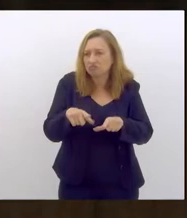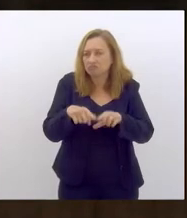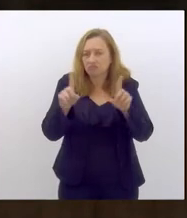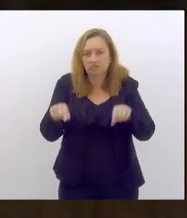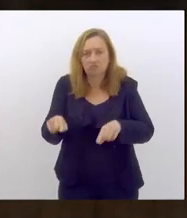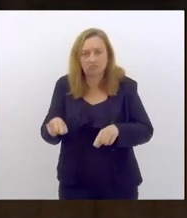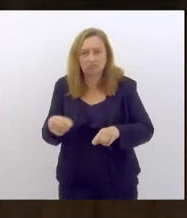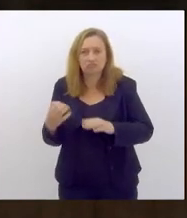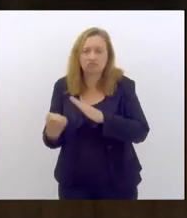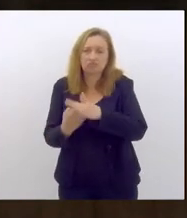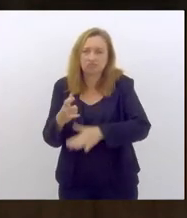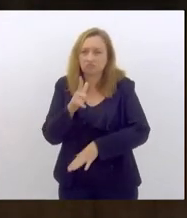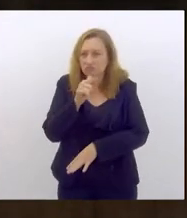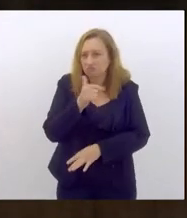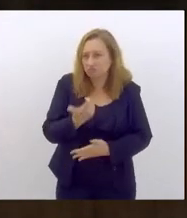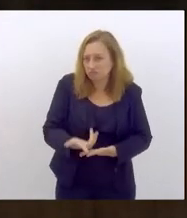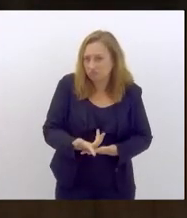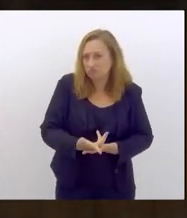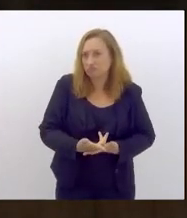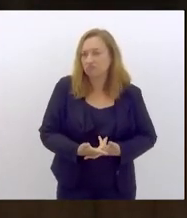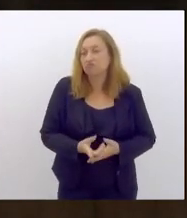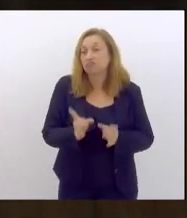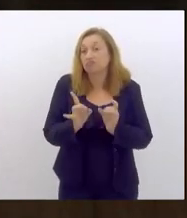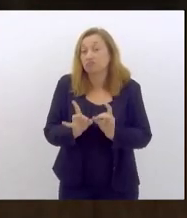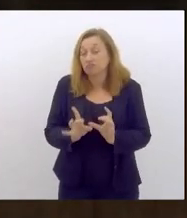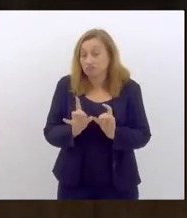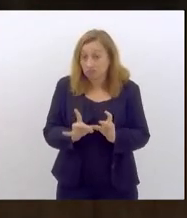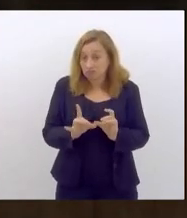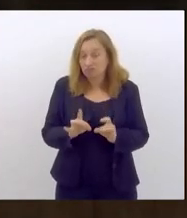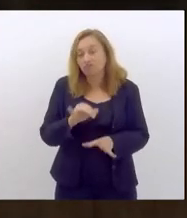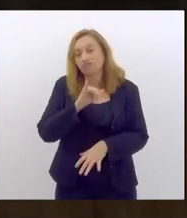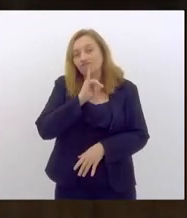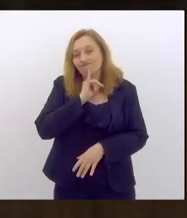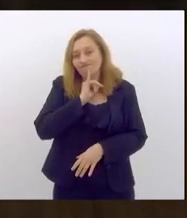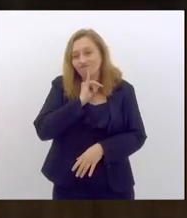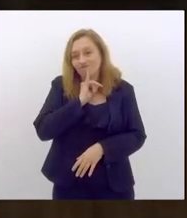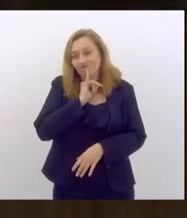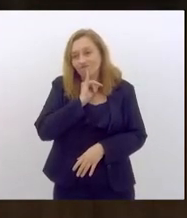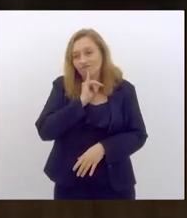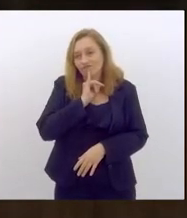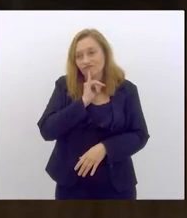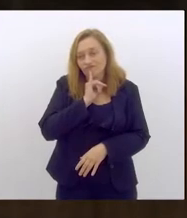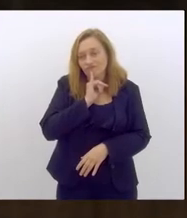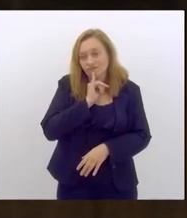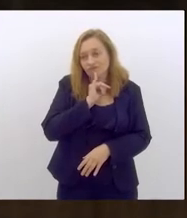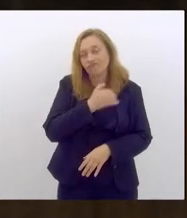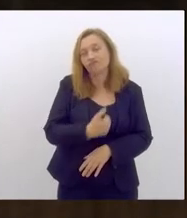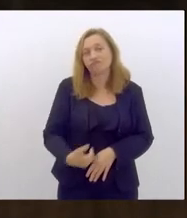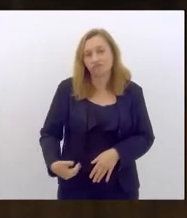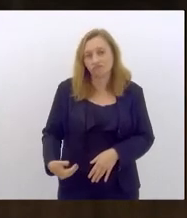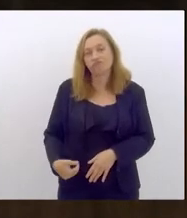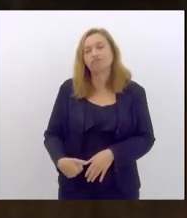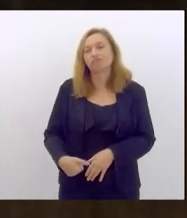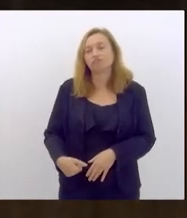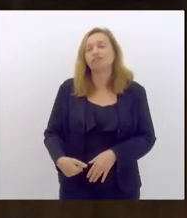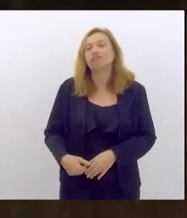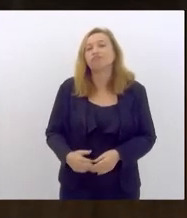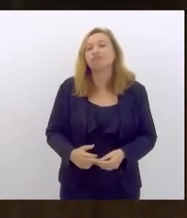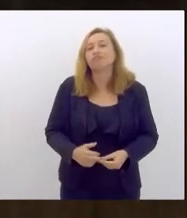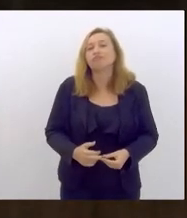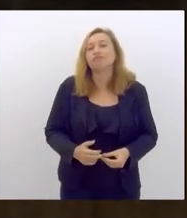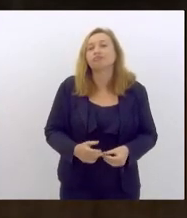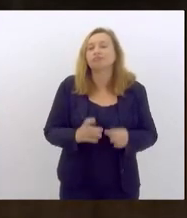A SEDAI, que foi vendida, infelizmente, por esse governo. O governo vendeu a nossa